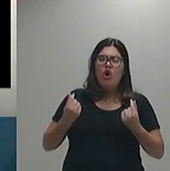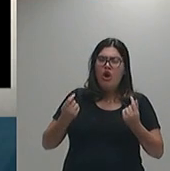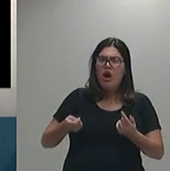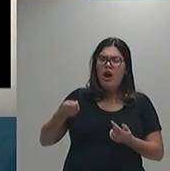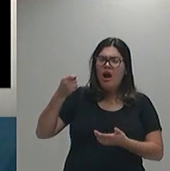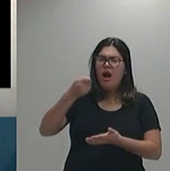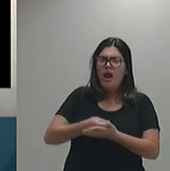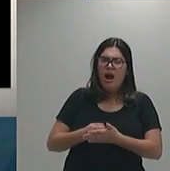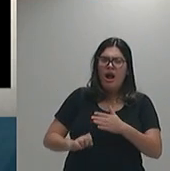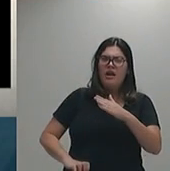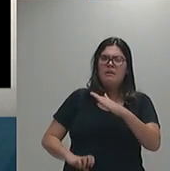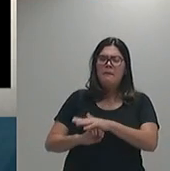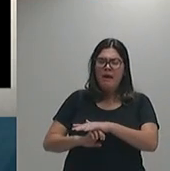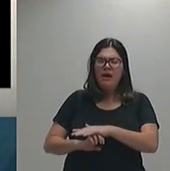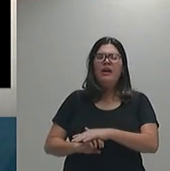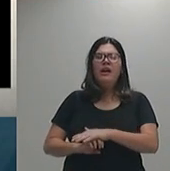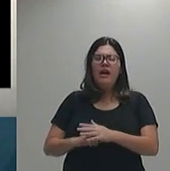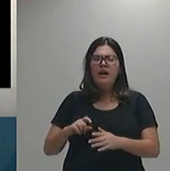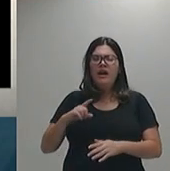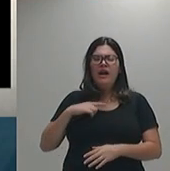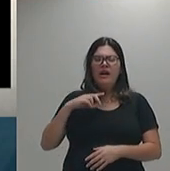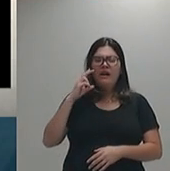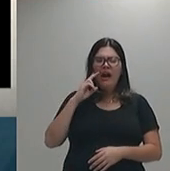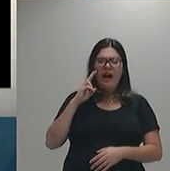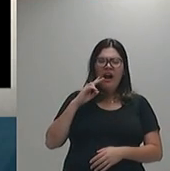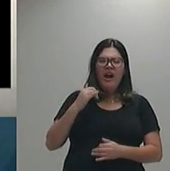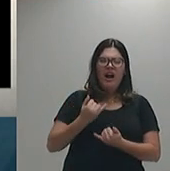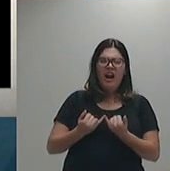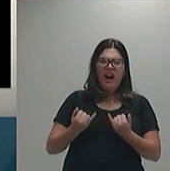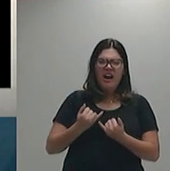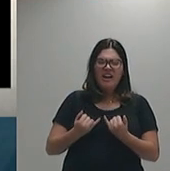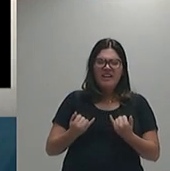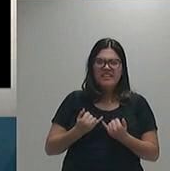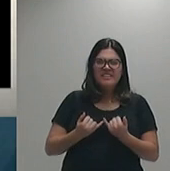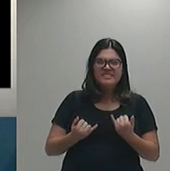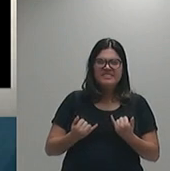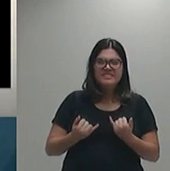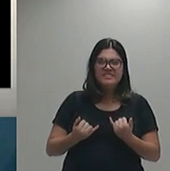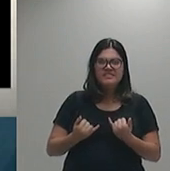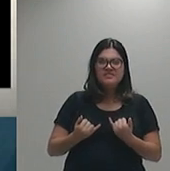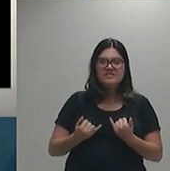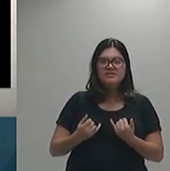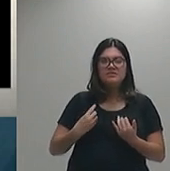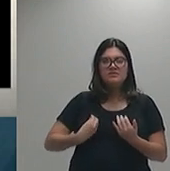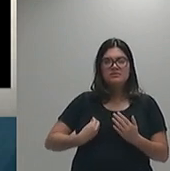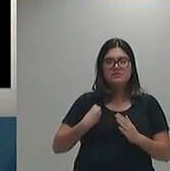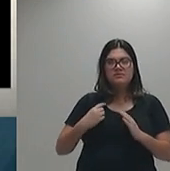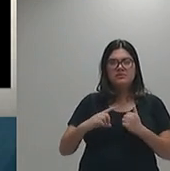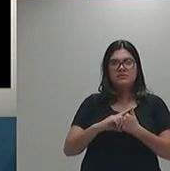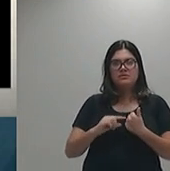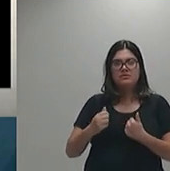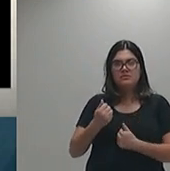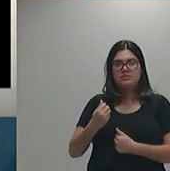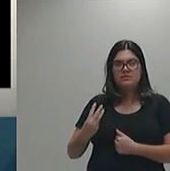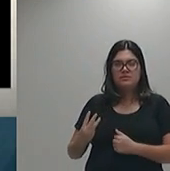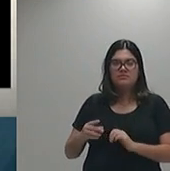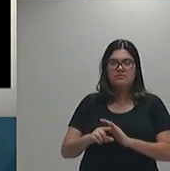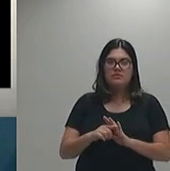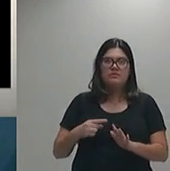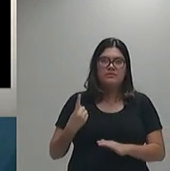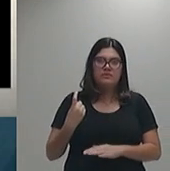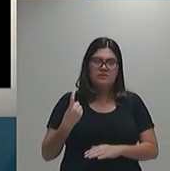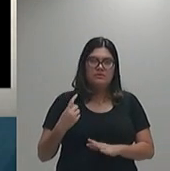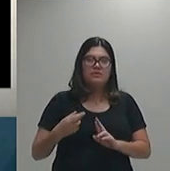um posicionamento que lembra que é bem similar ao da o disposto no Artigo 13 parágrafo único inciso 13